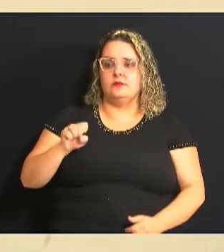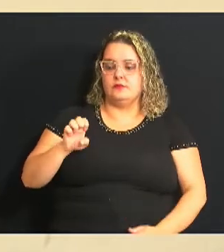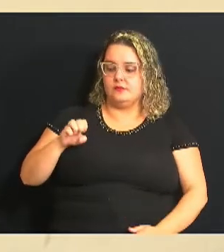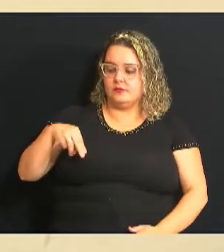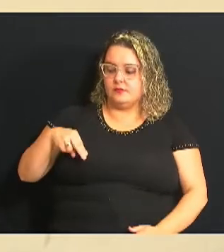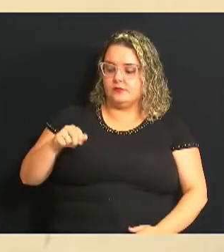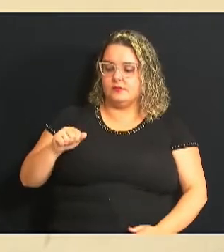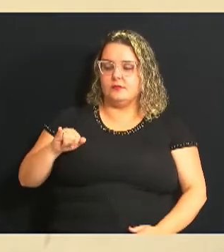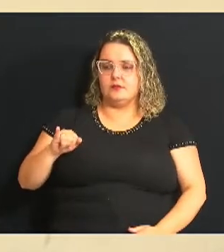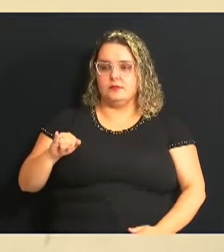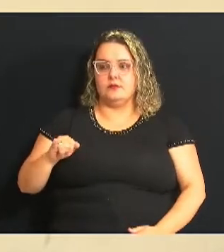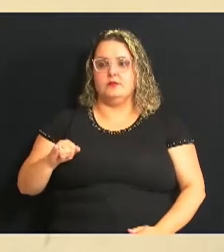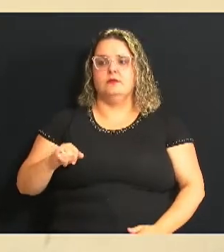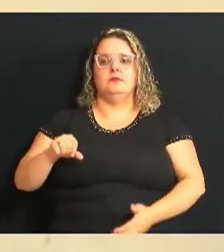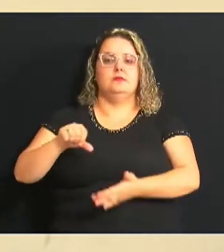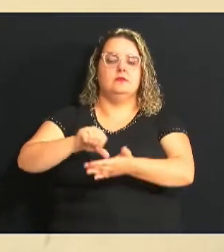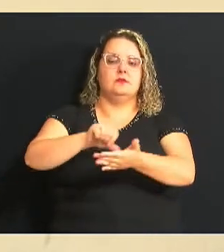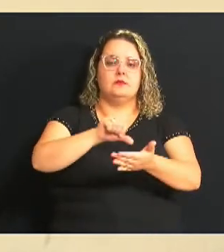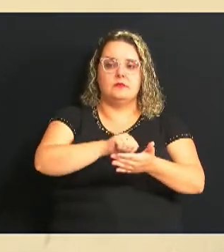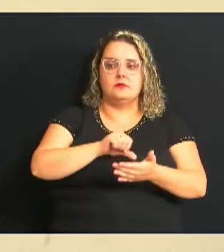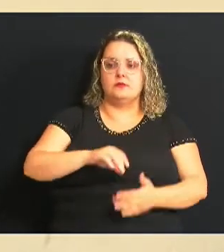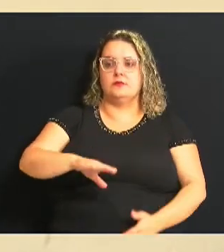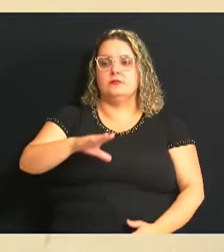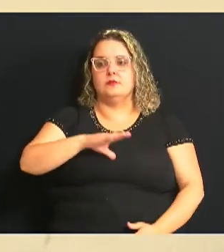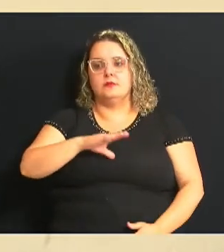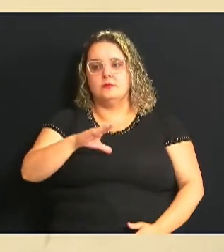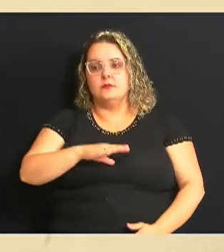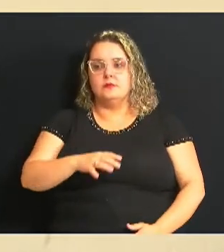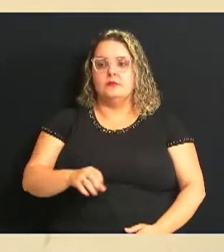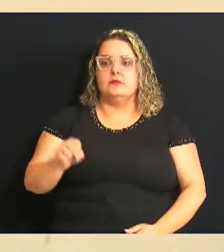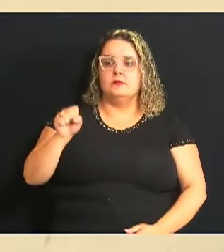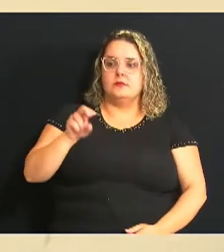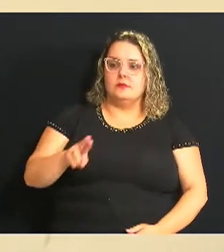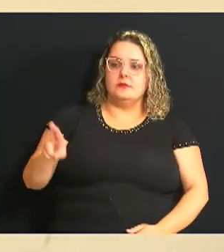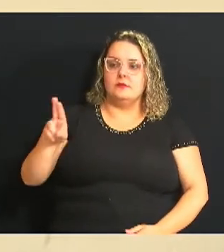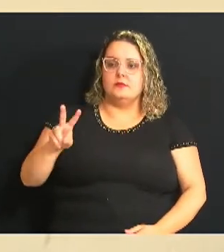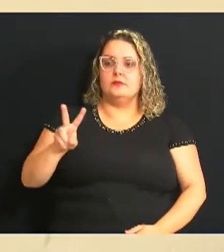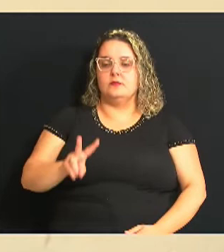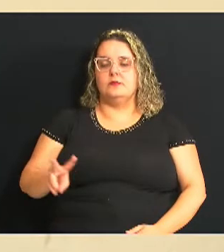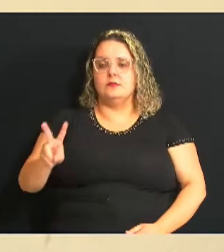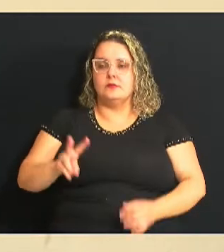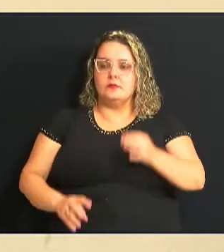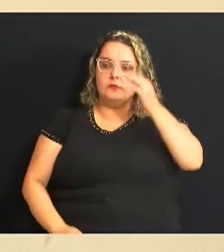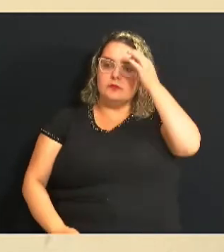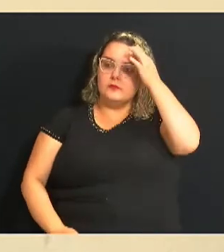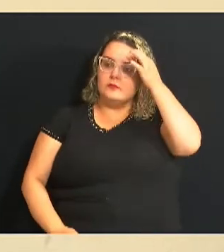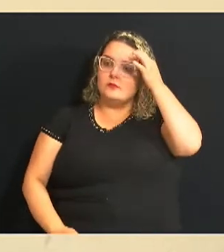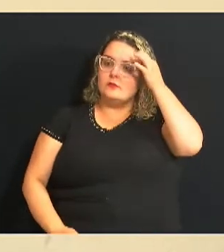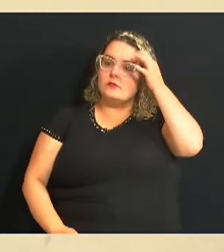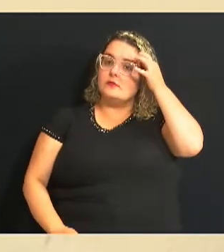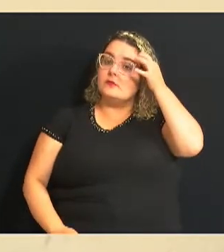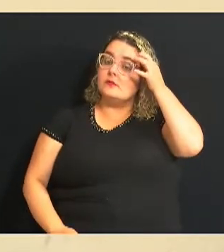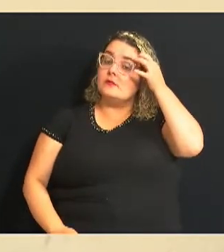nas unidades de Campinas, Sumaré, Valinhos, no curso técnico de